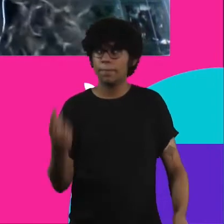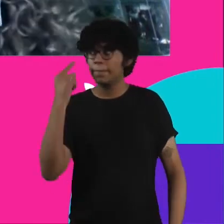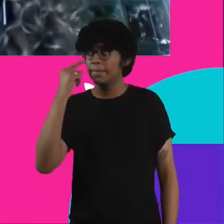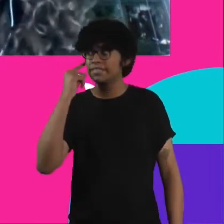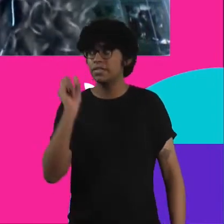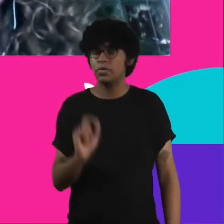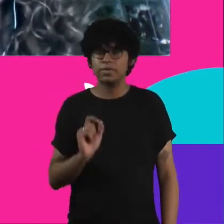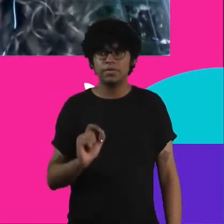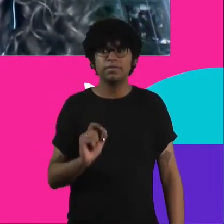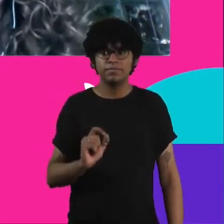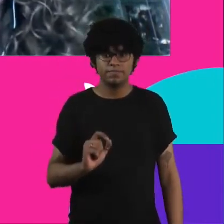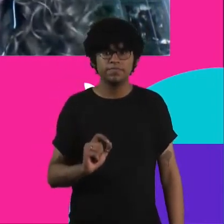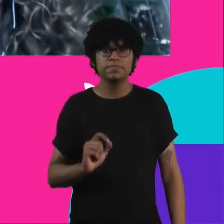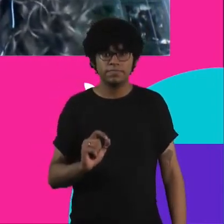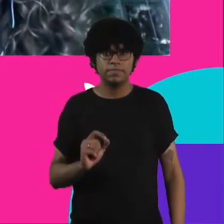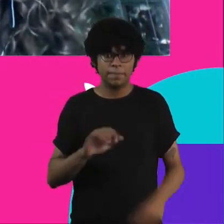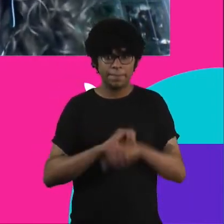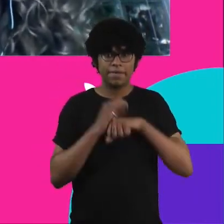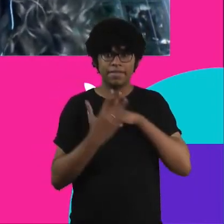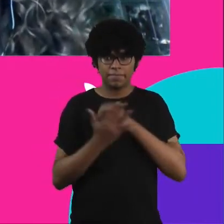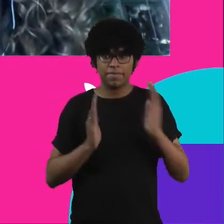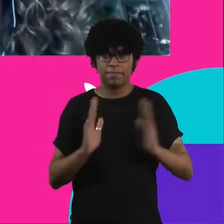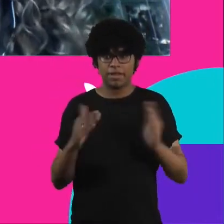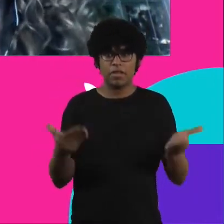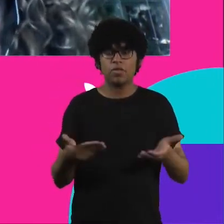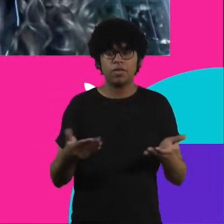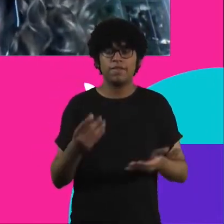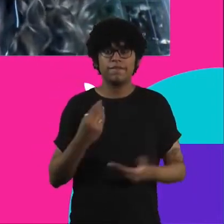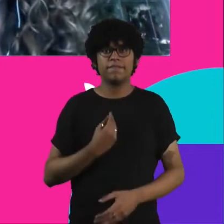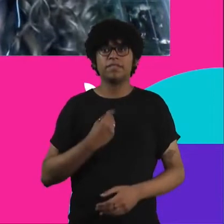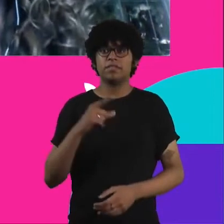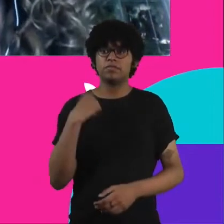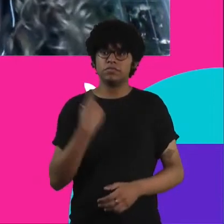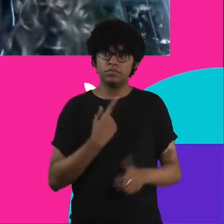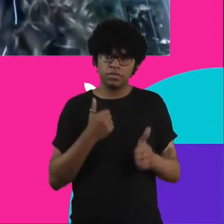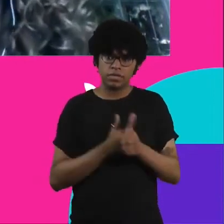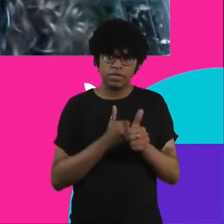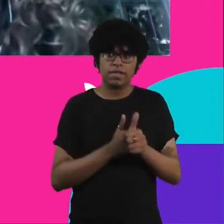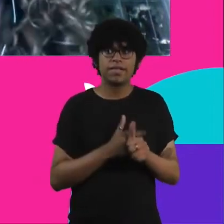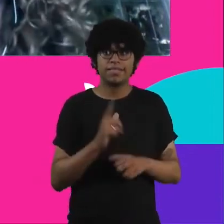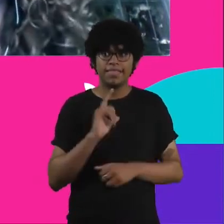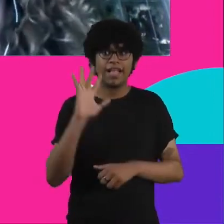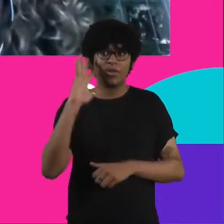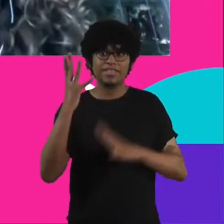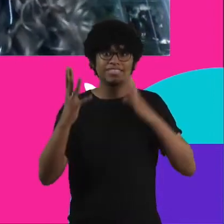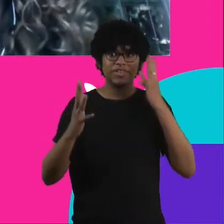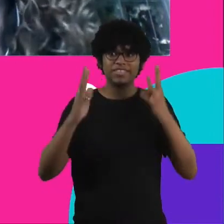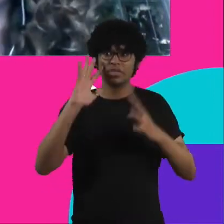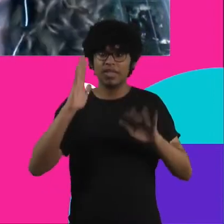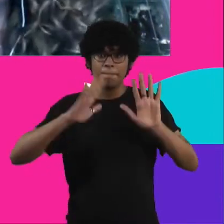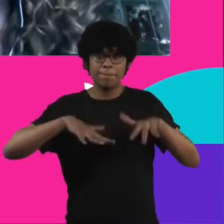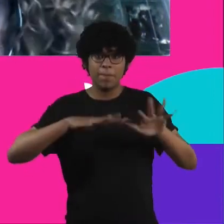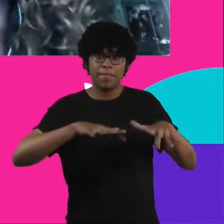nesse momento, assim, de pandemia que a gente está vivenciando, né, a gente tem acompanhado, assim, muitos casos, assim, de